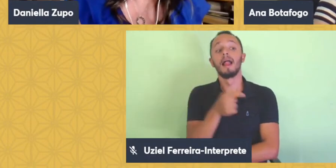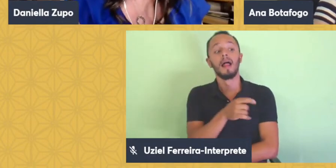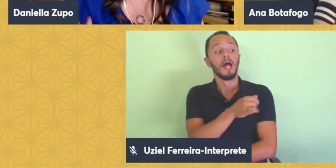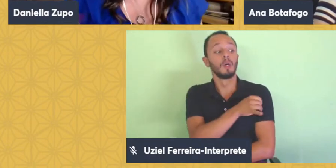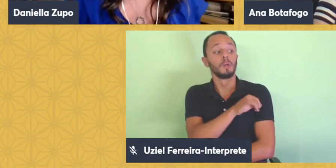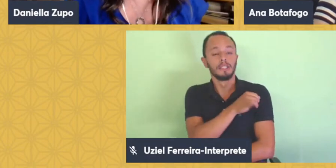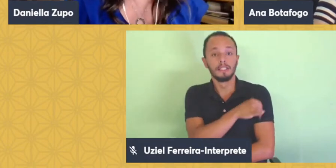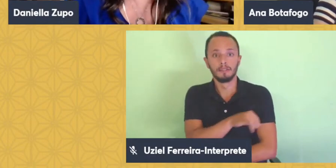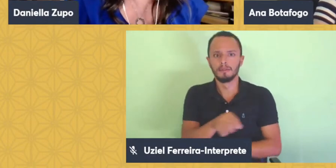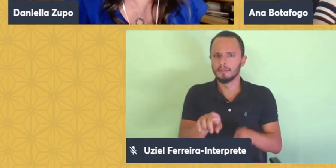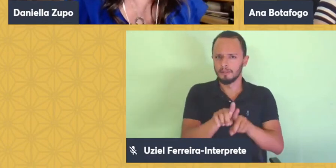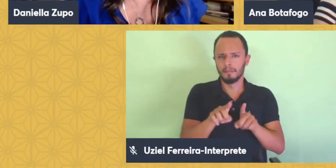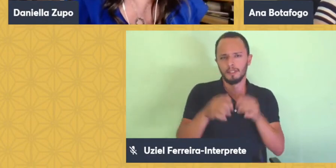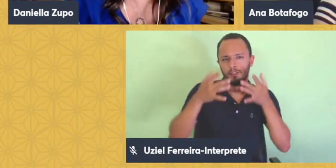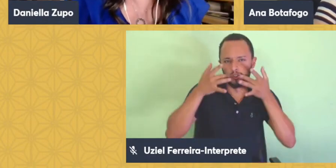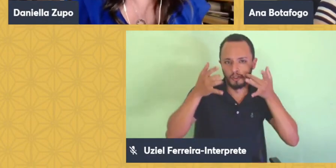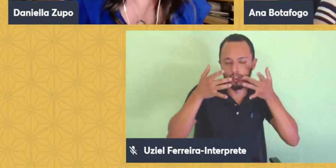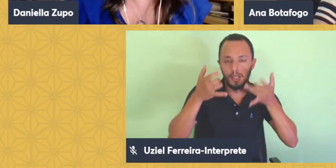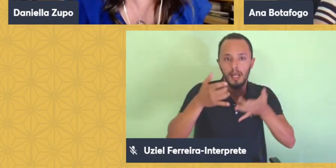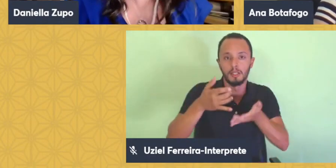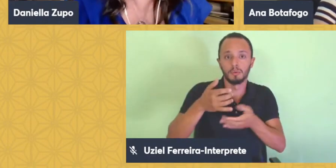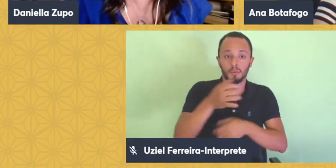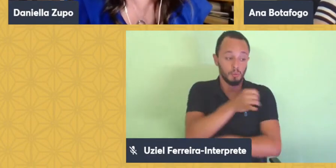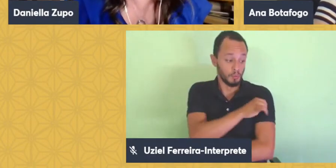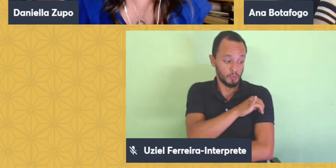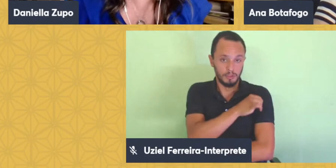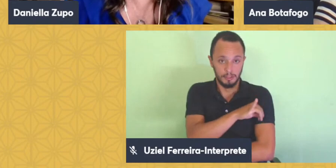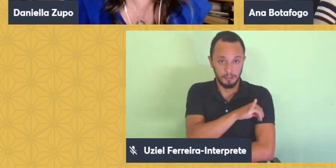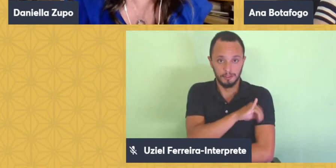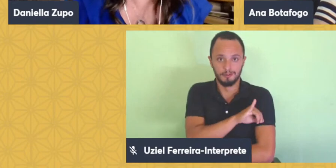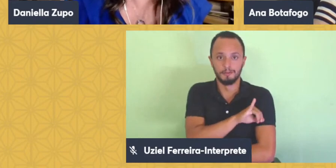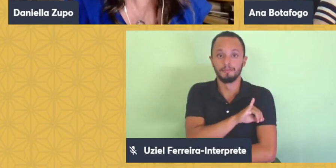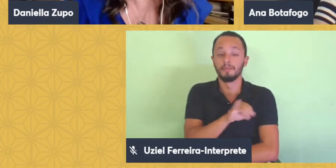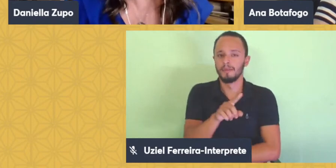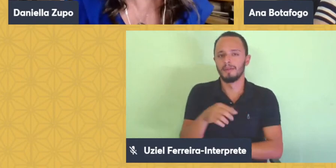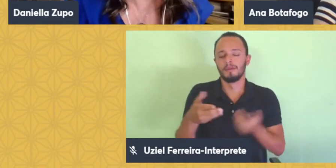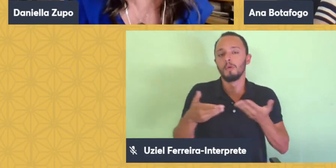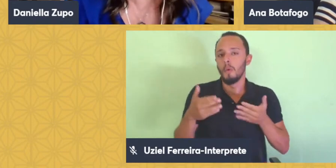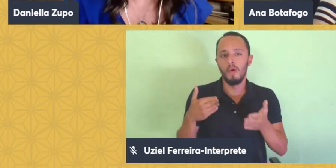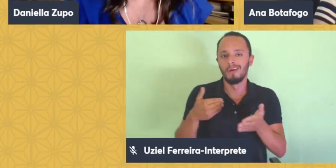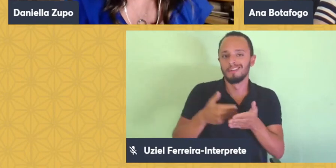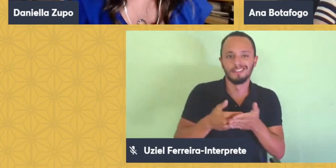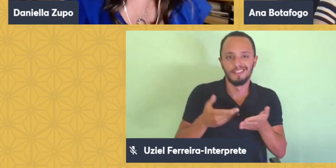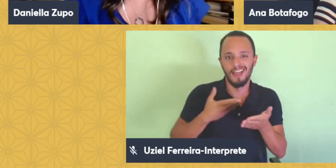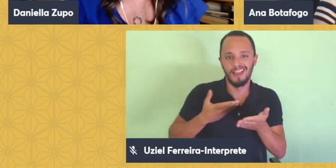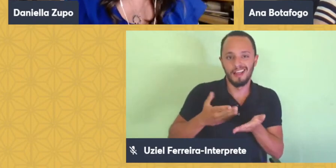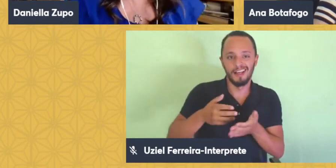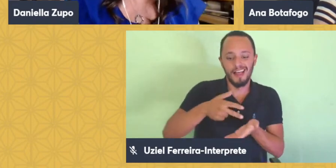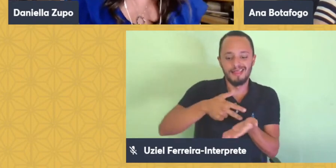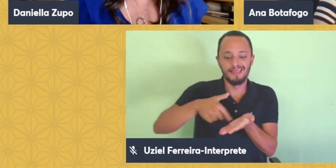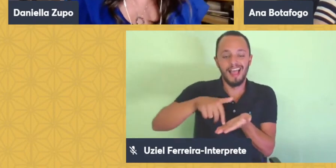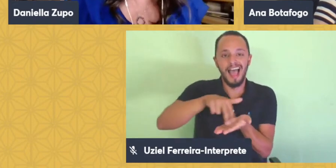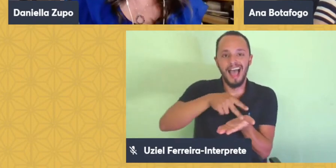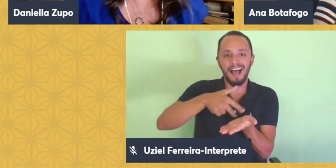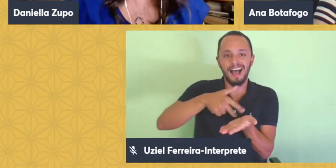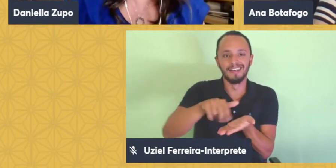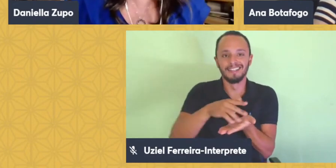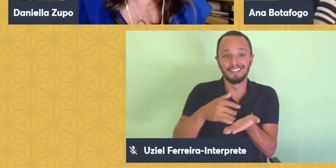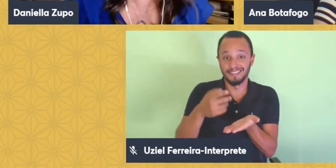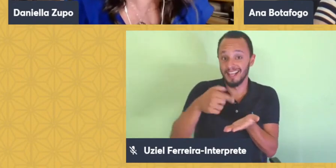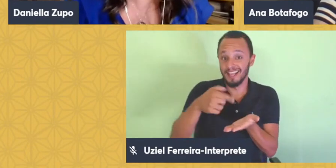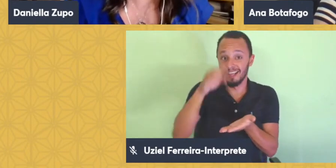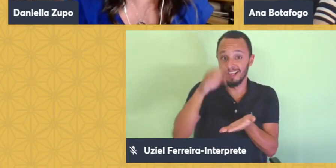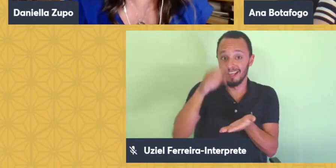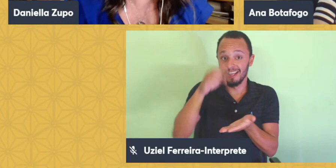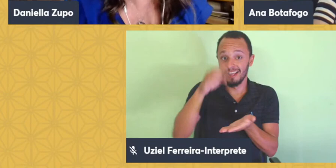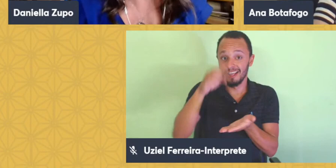no Theatro Municipal do Rio já como primeira bailarina caso ela que ela permanece até hoje com Ana Botafogo a bailarina do Brasil a quem